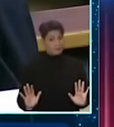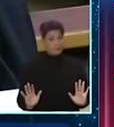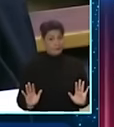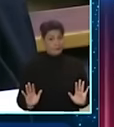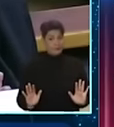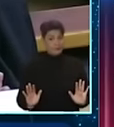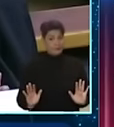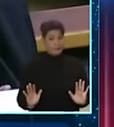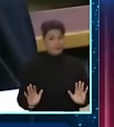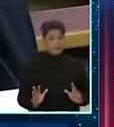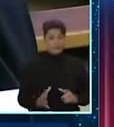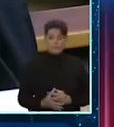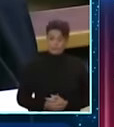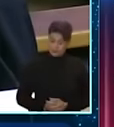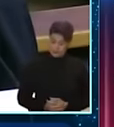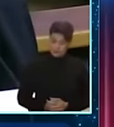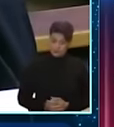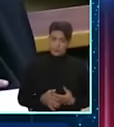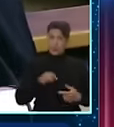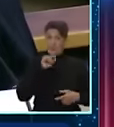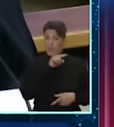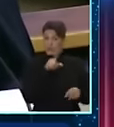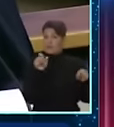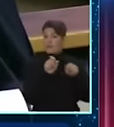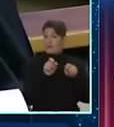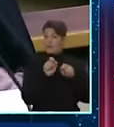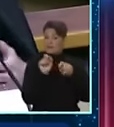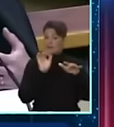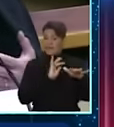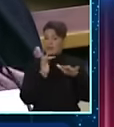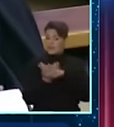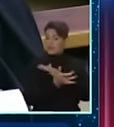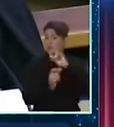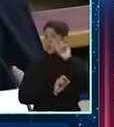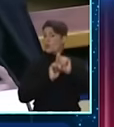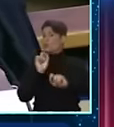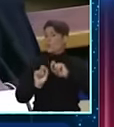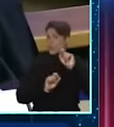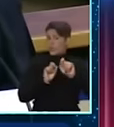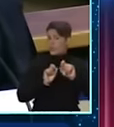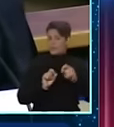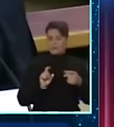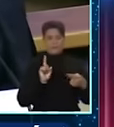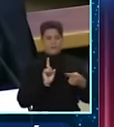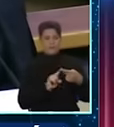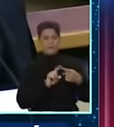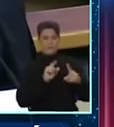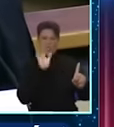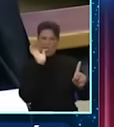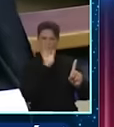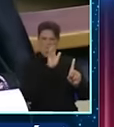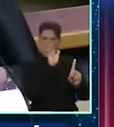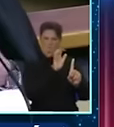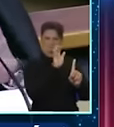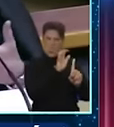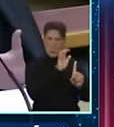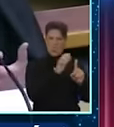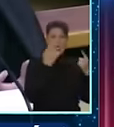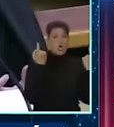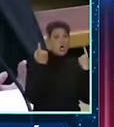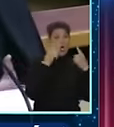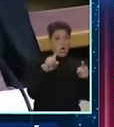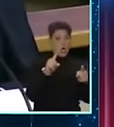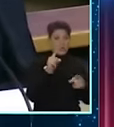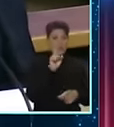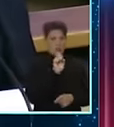aqui não é isso nós temos nós temos um juiz eh que está desequilibrando a democracia